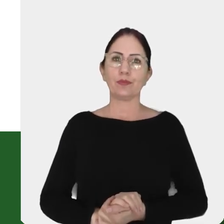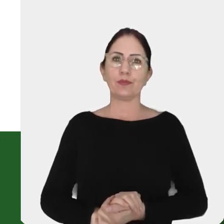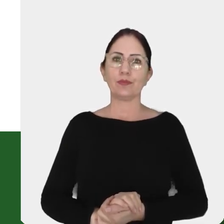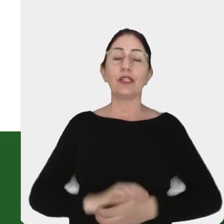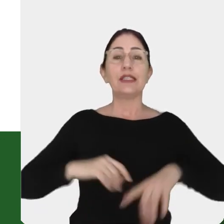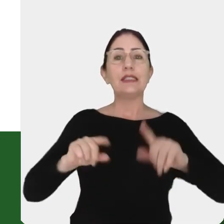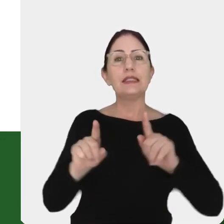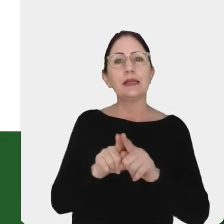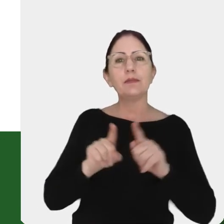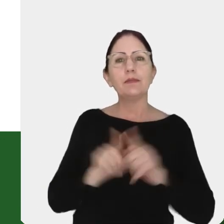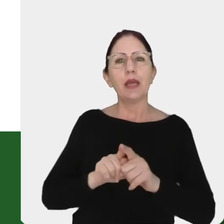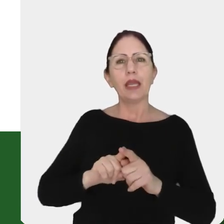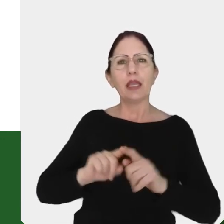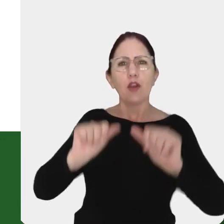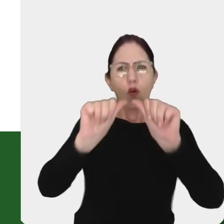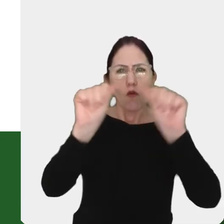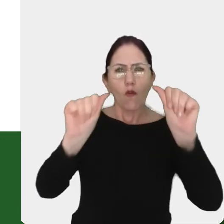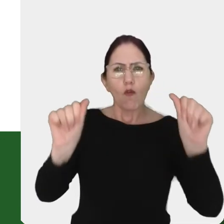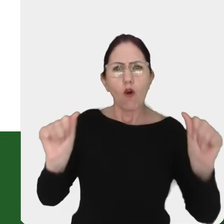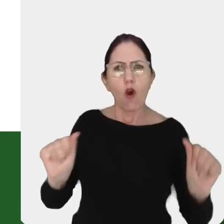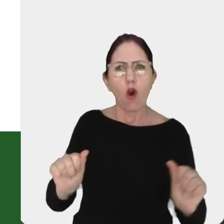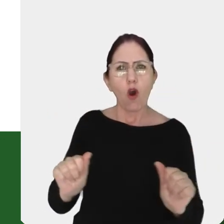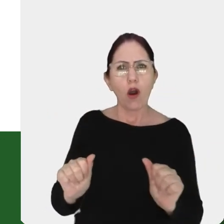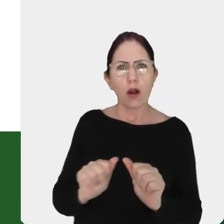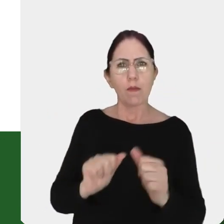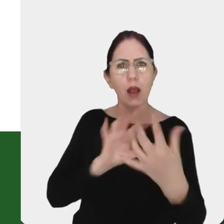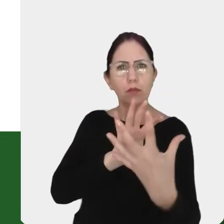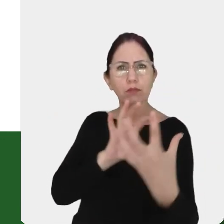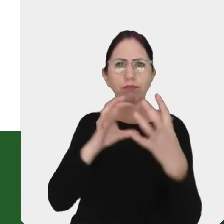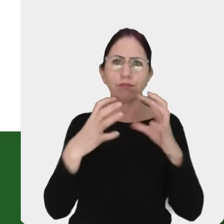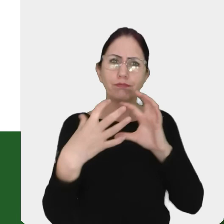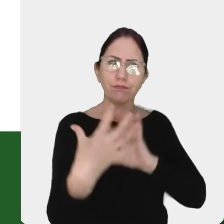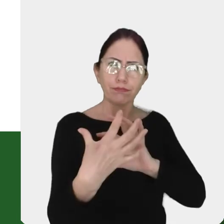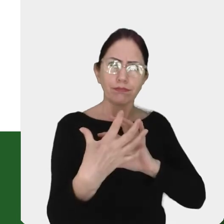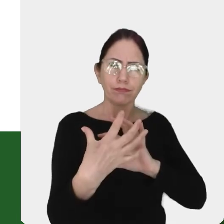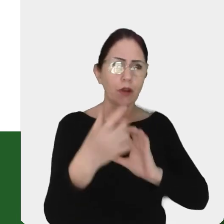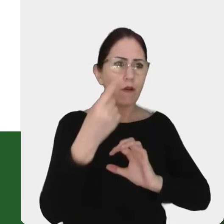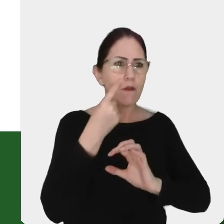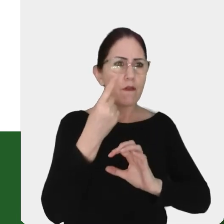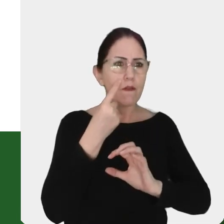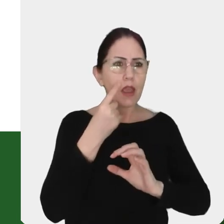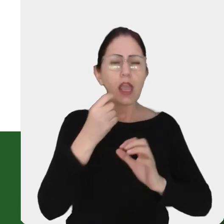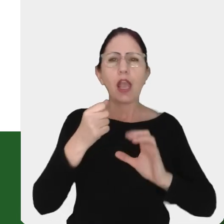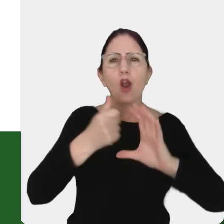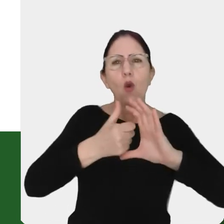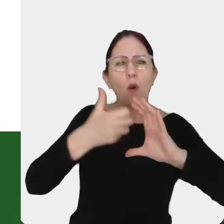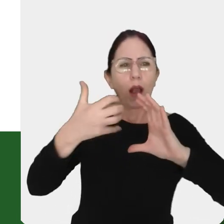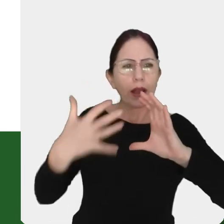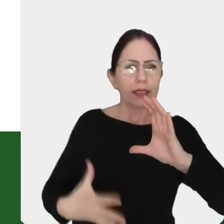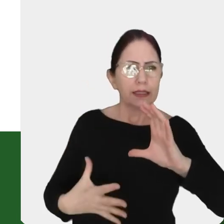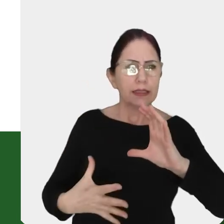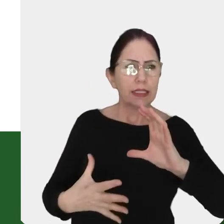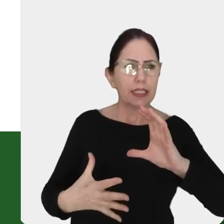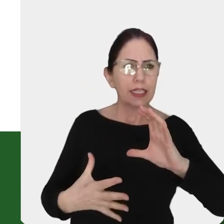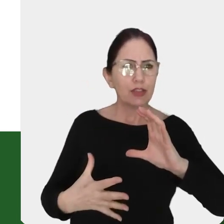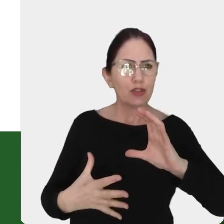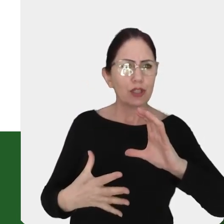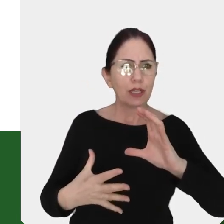a forma da interface reflete as qualidades físicas das partes que